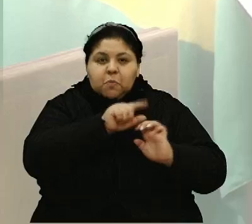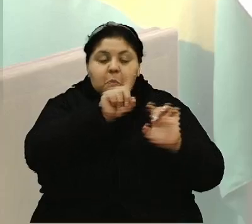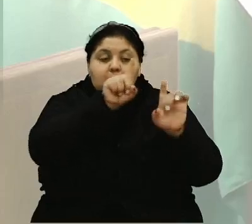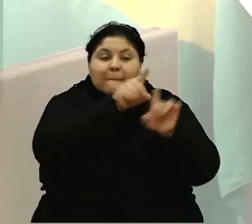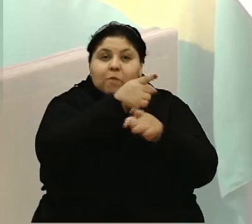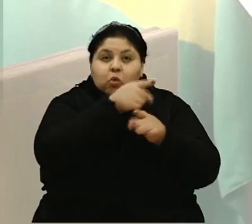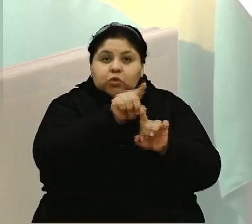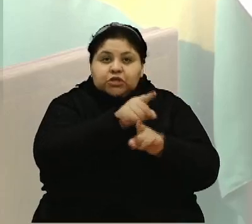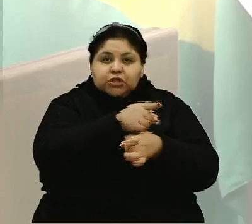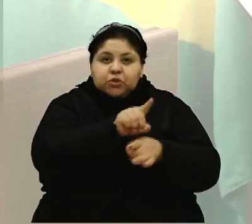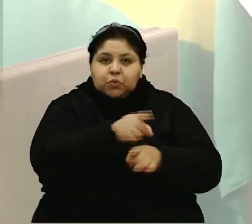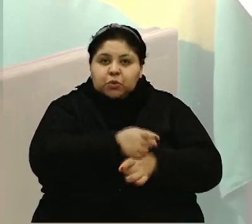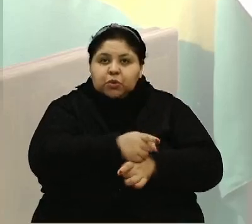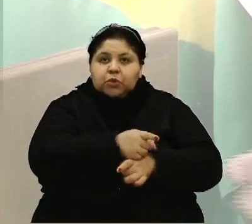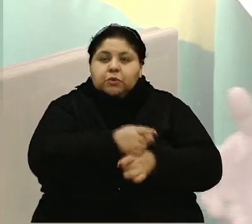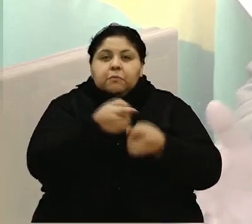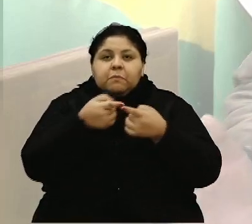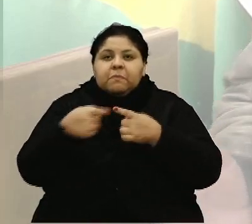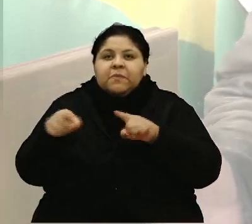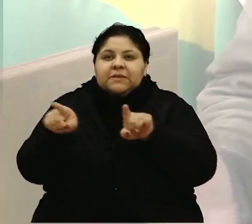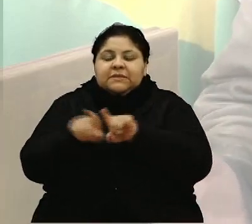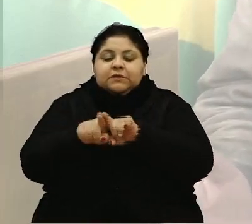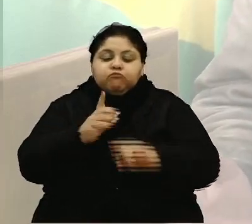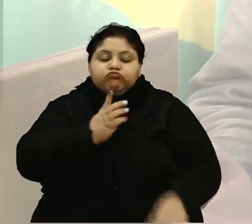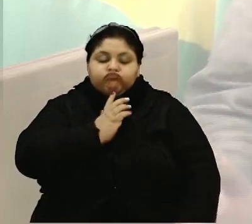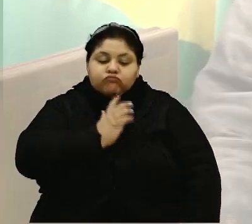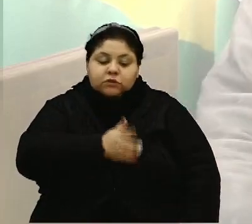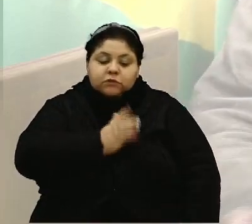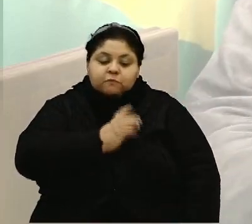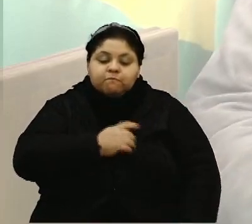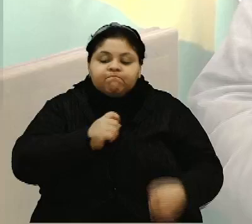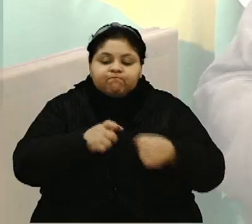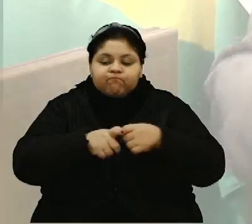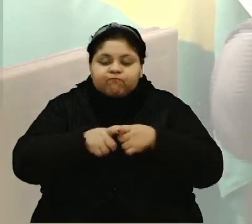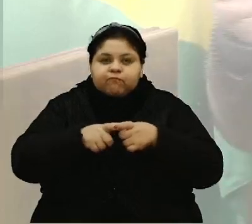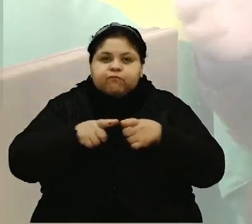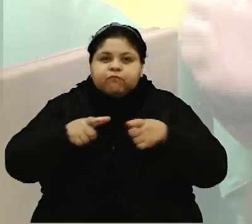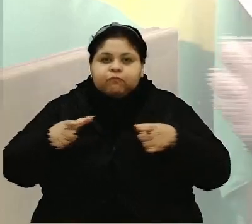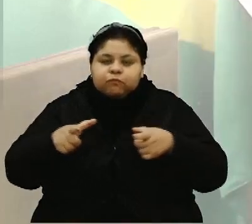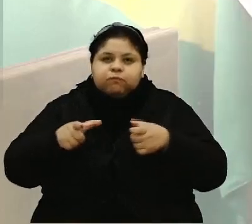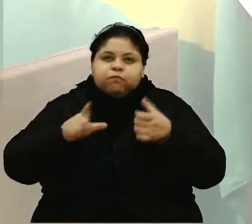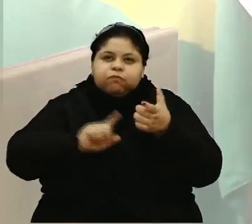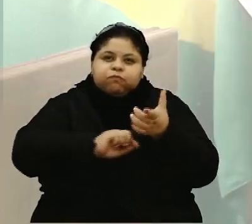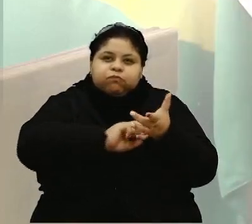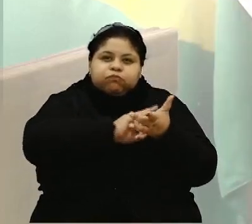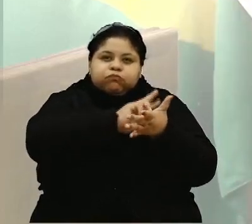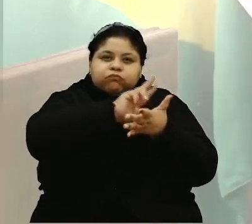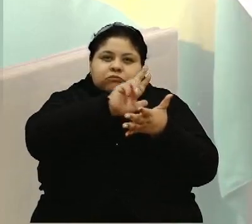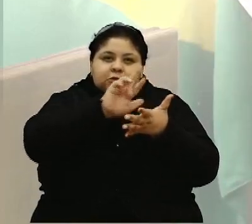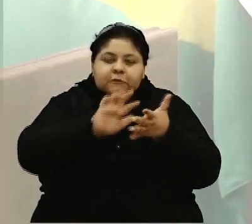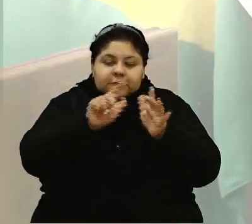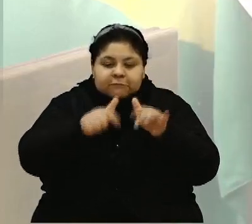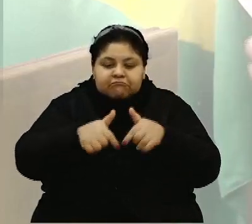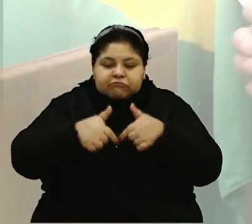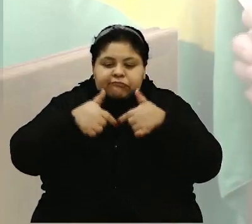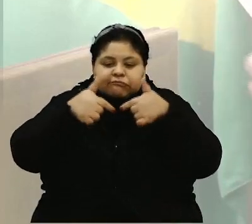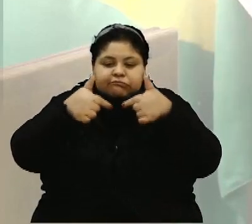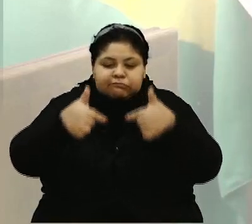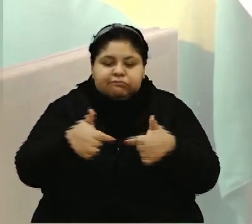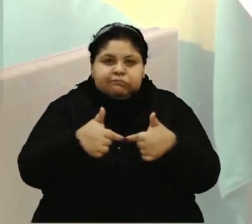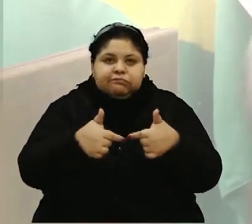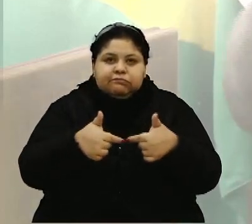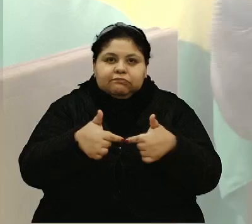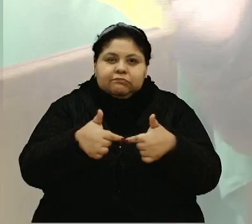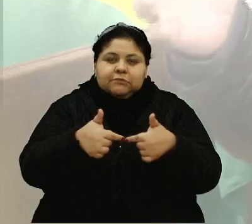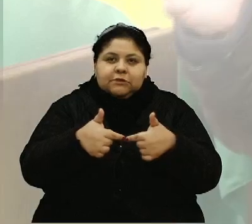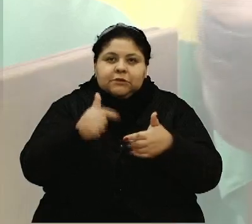músico, mas que também tem um coração muito grande aí, que várias ações